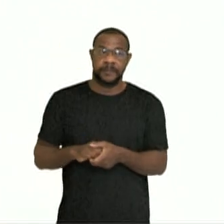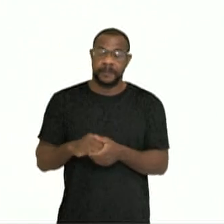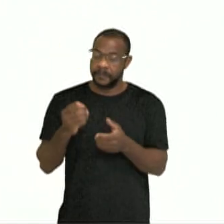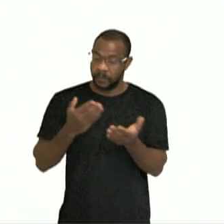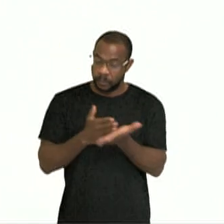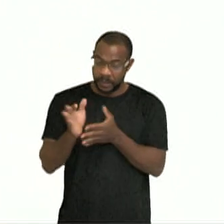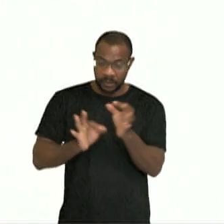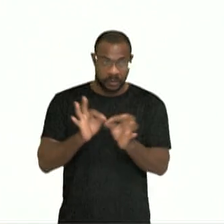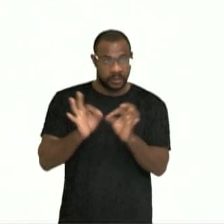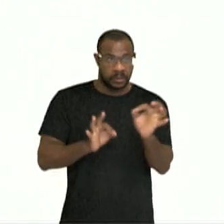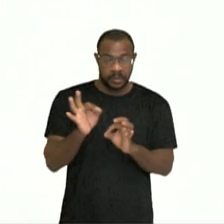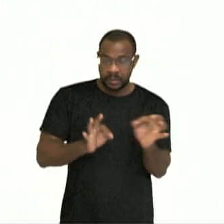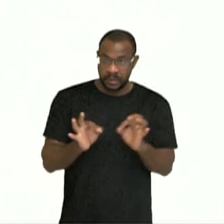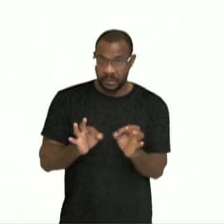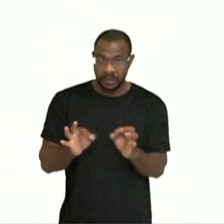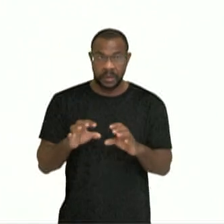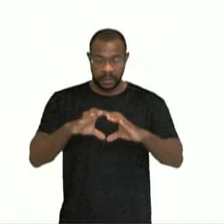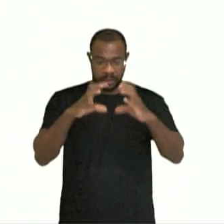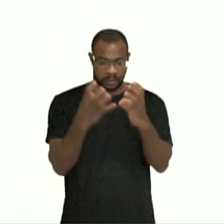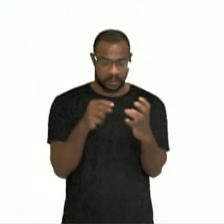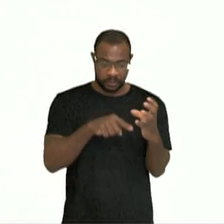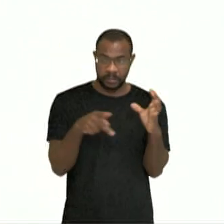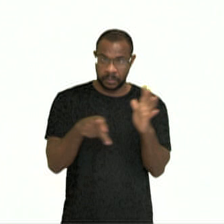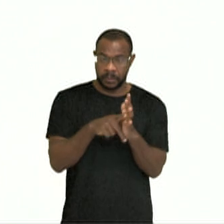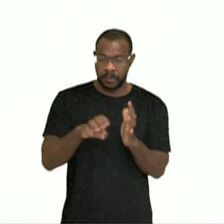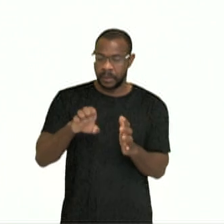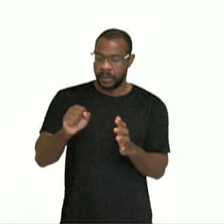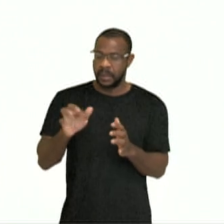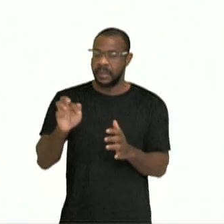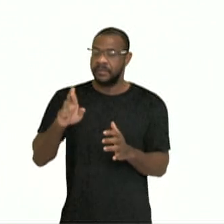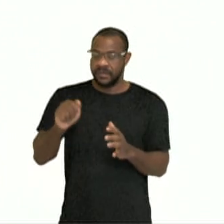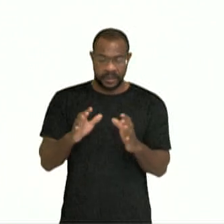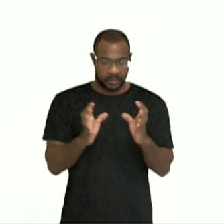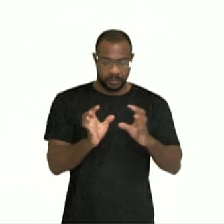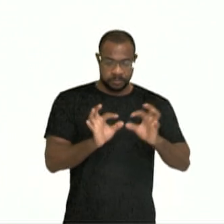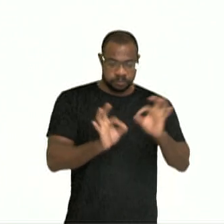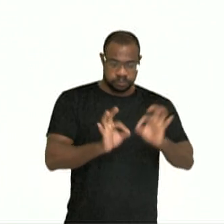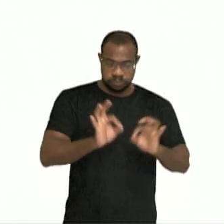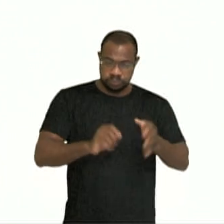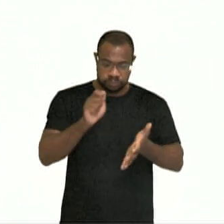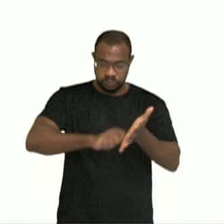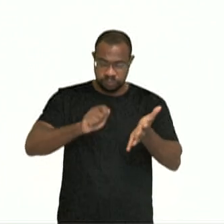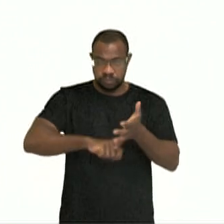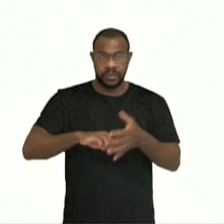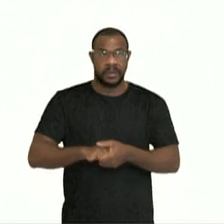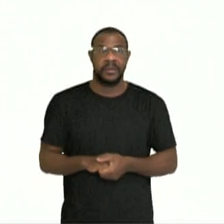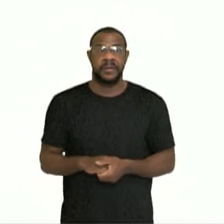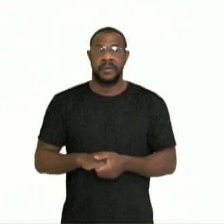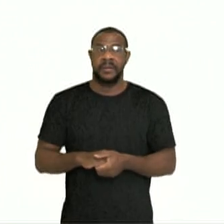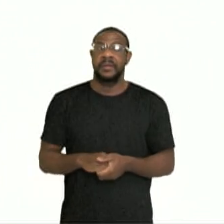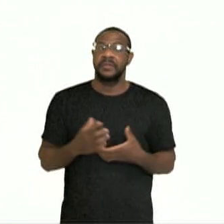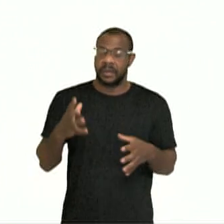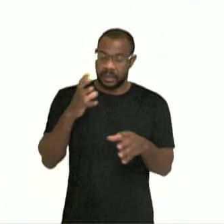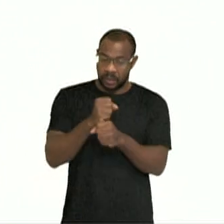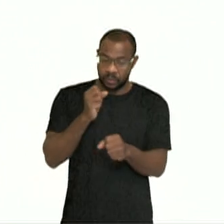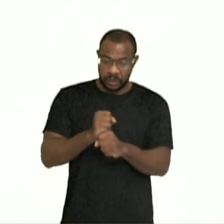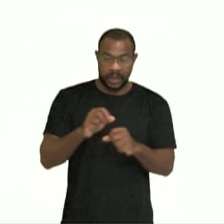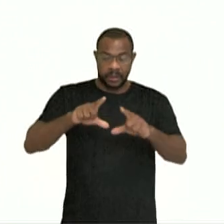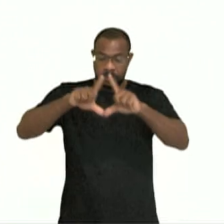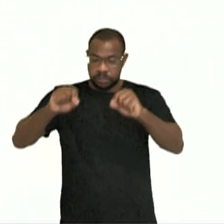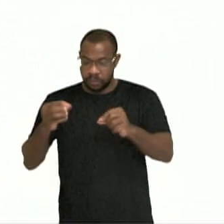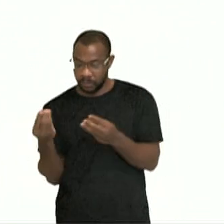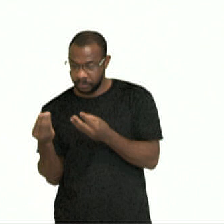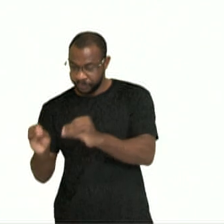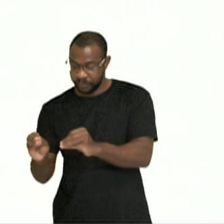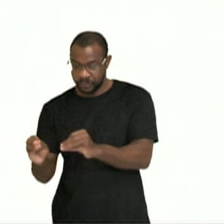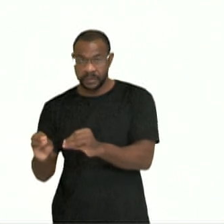organizar agora um cantinho para a esfera. A gente já falou agora aqui de como calcular a superfície da esfera. Já coloquem a fórmula ali, e